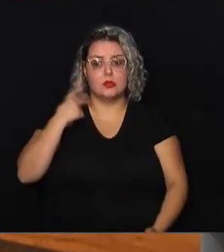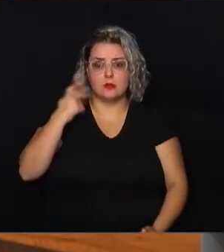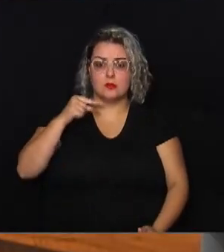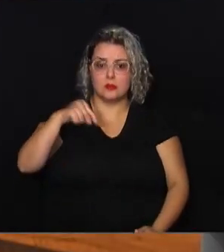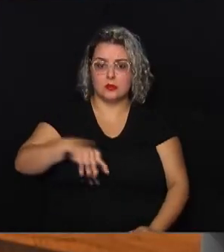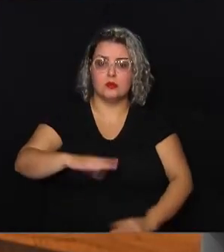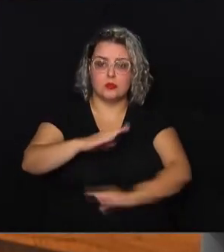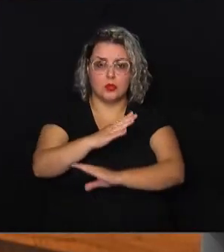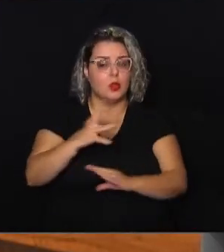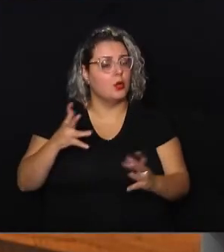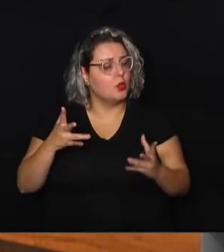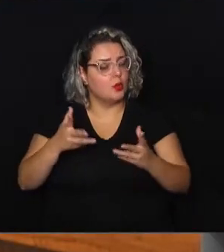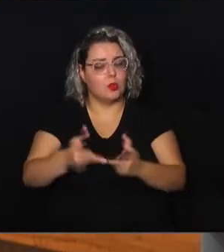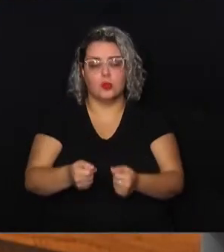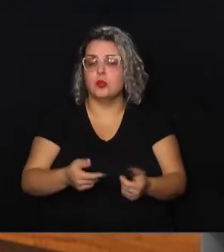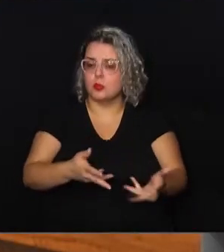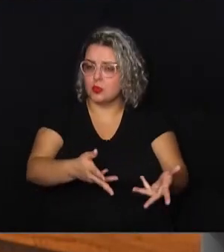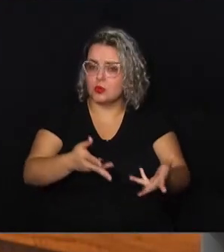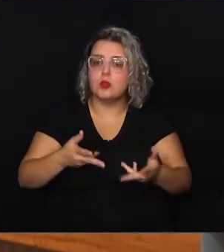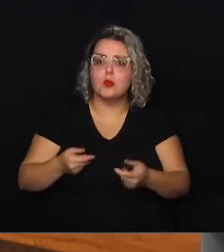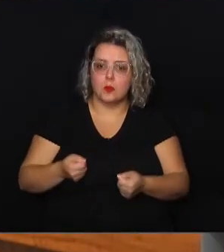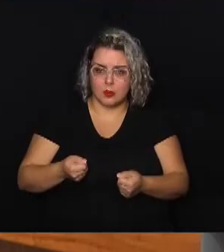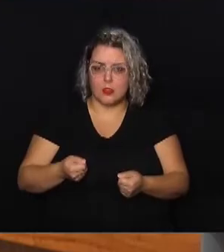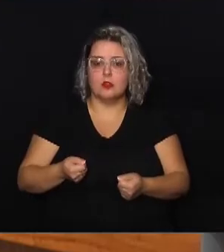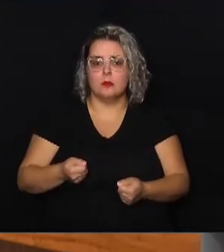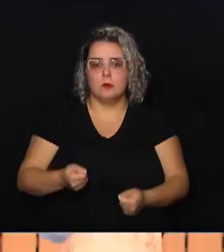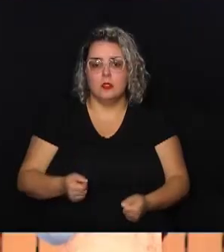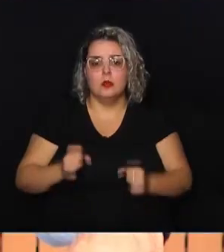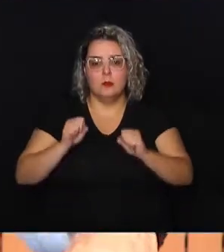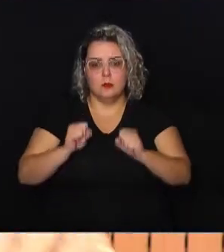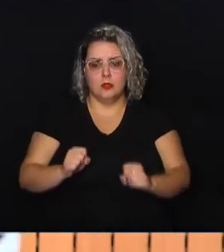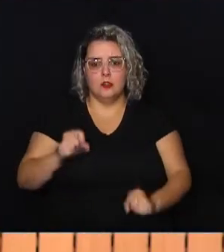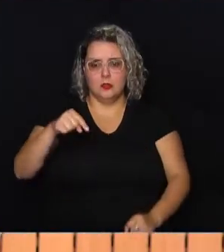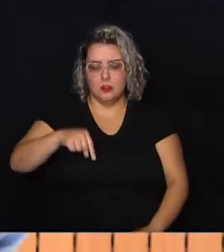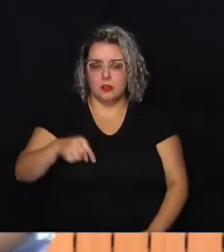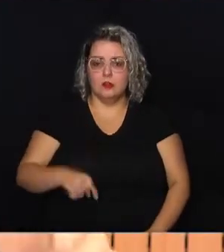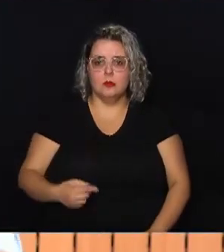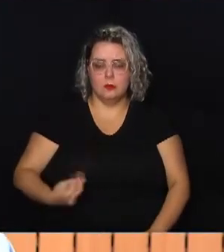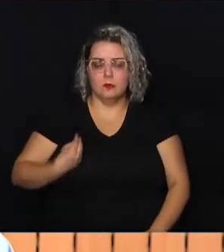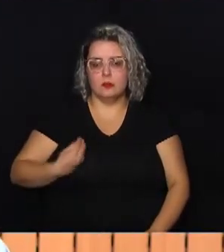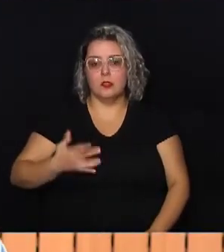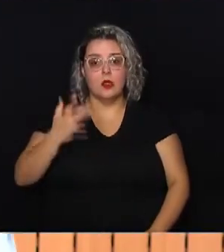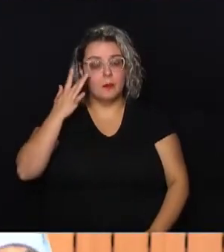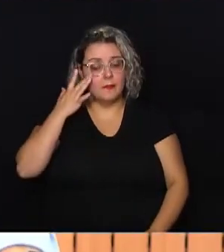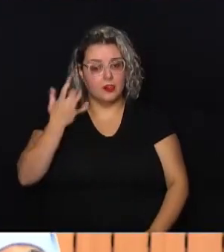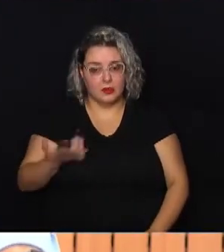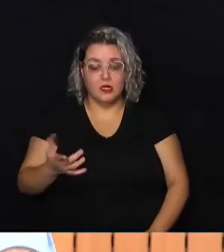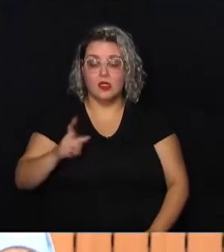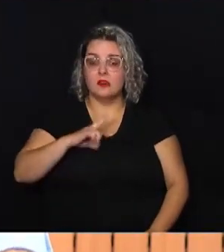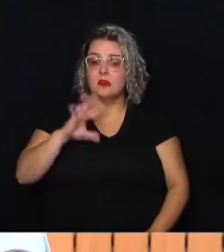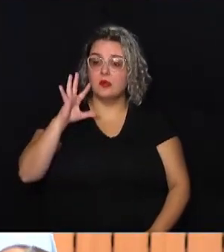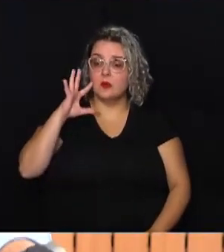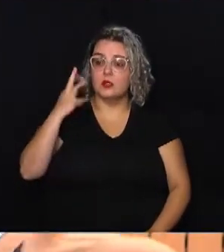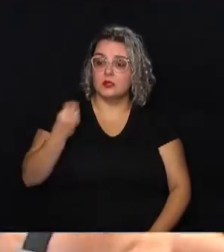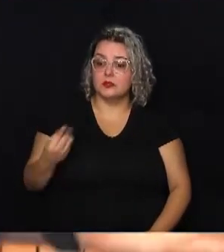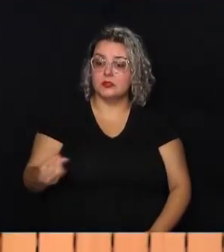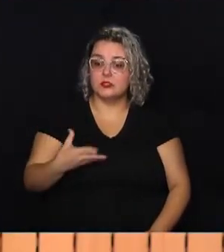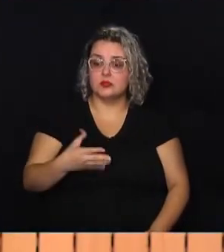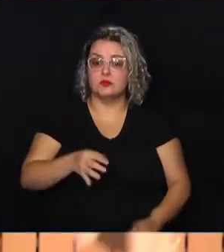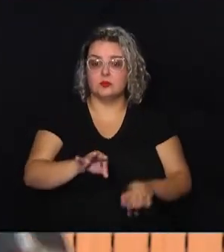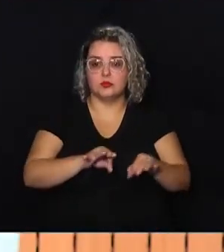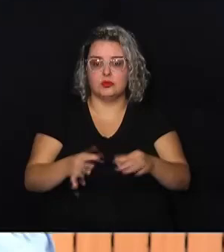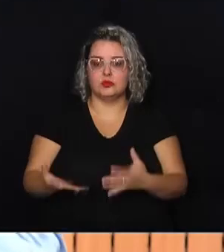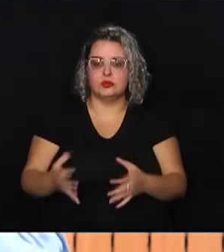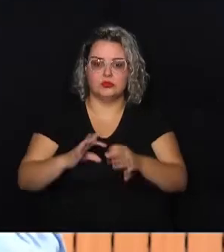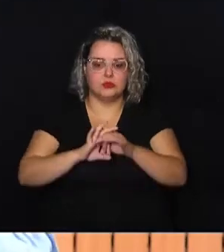estão todos convidados para que possam se fazer presentes, para que eles tenham conhecimento desse novo projeto. Então,